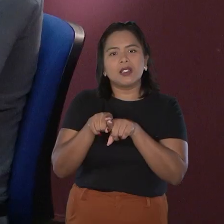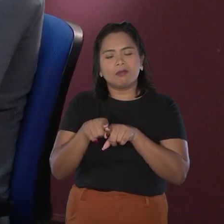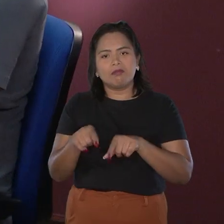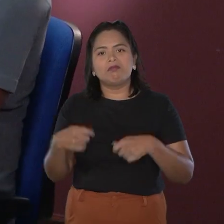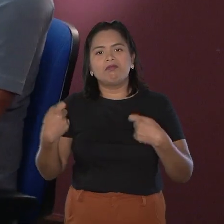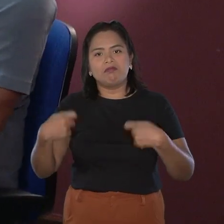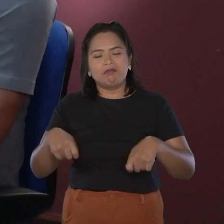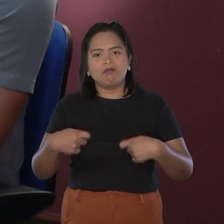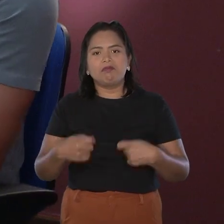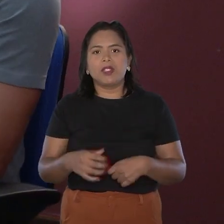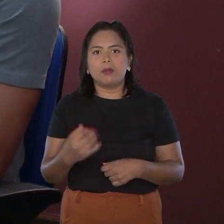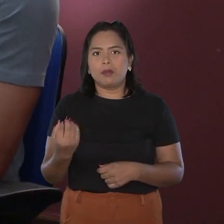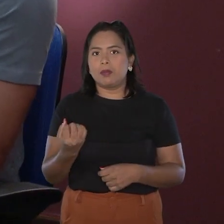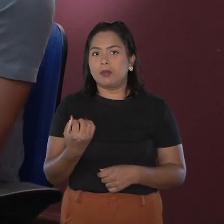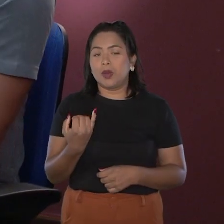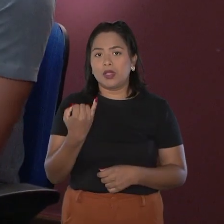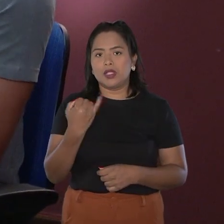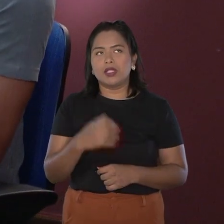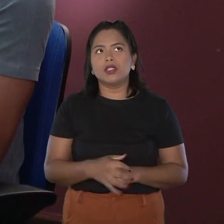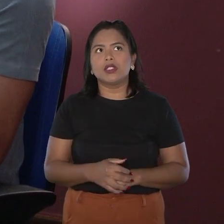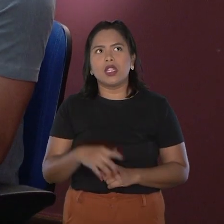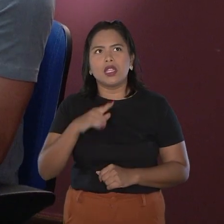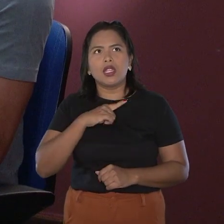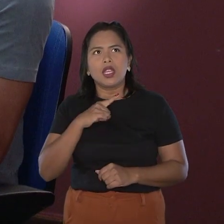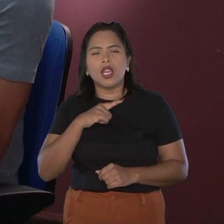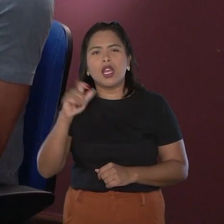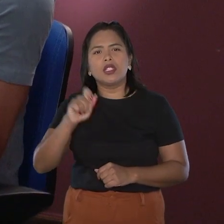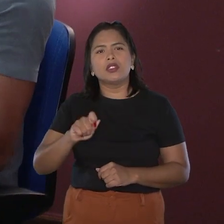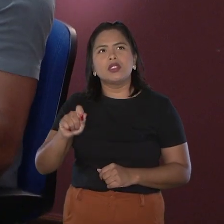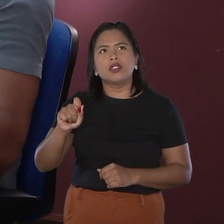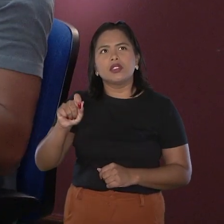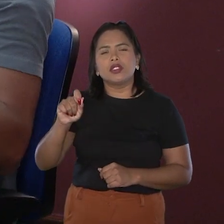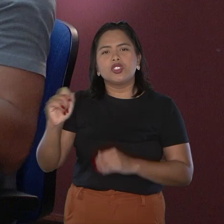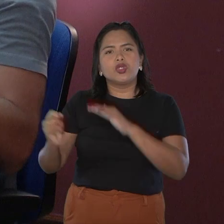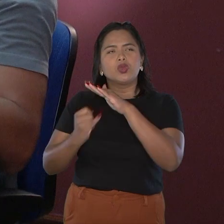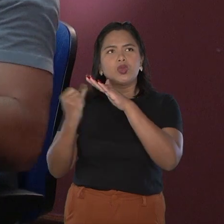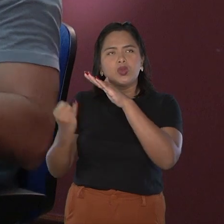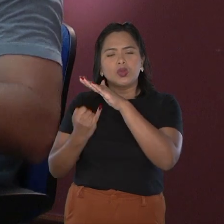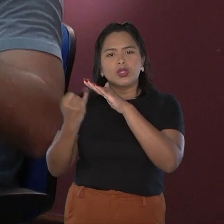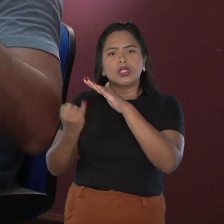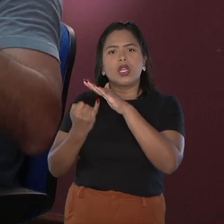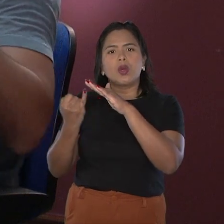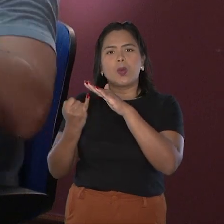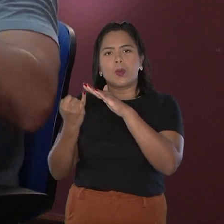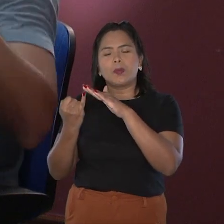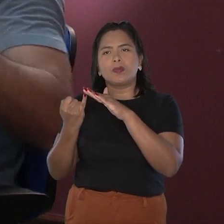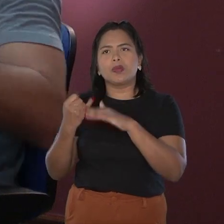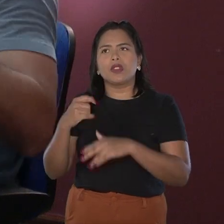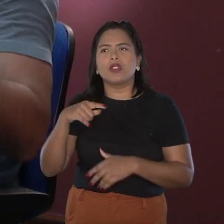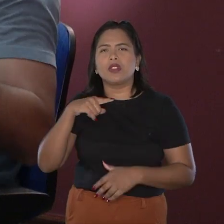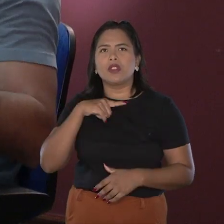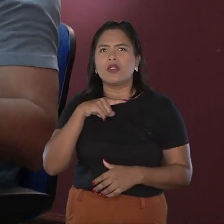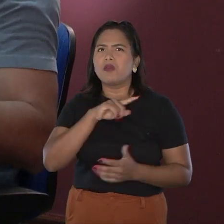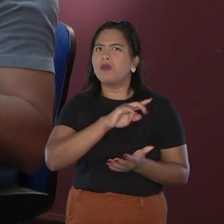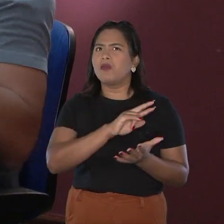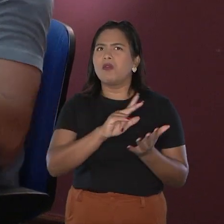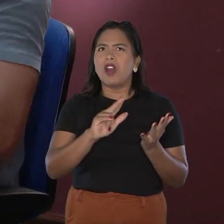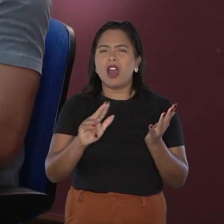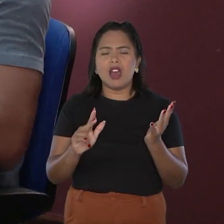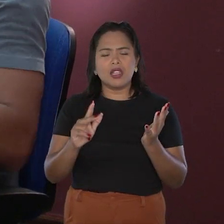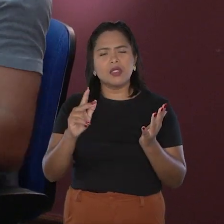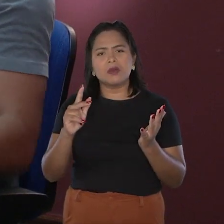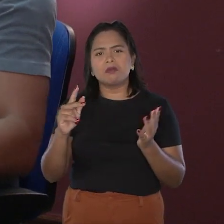é muito bom obrigado não temos por exemplo como a gente falou foram várias mãos então